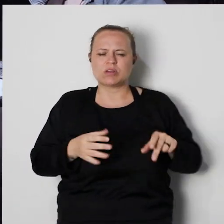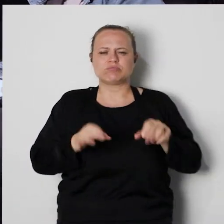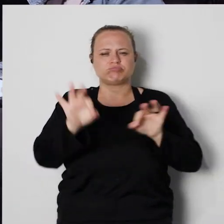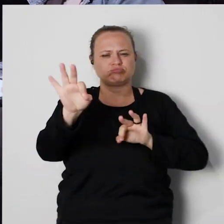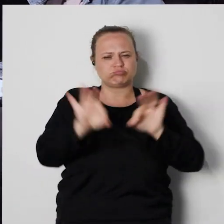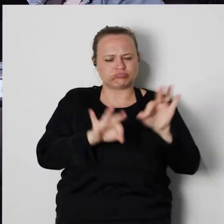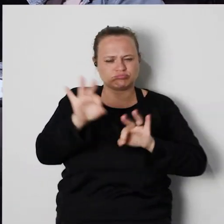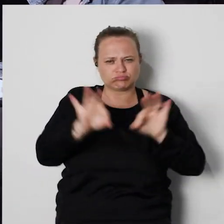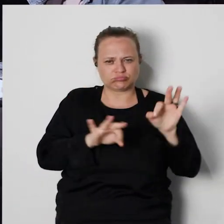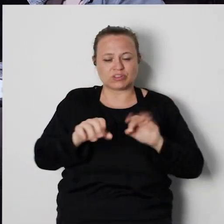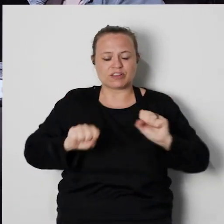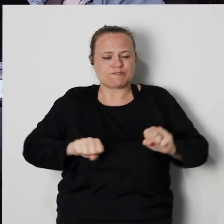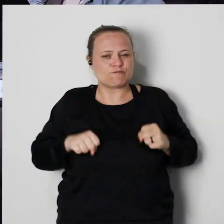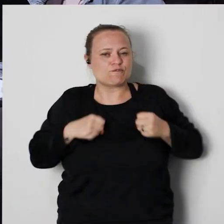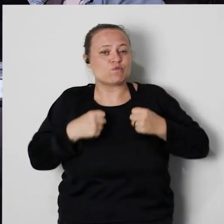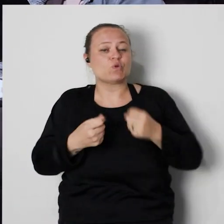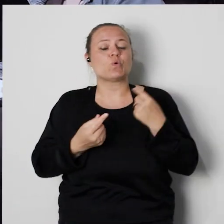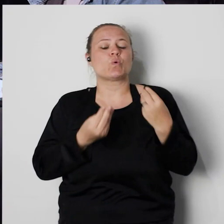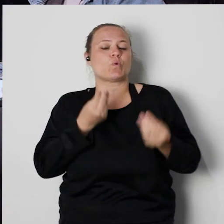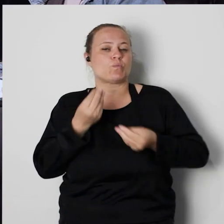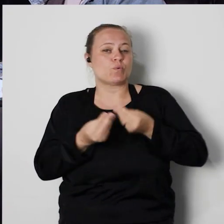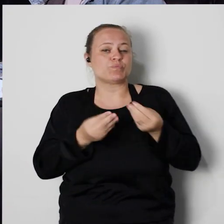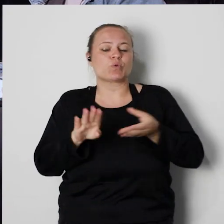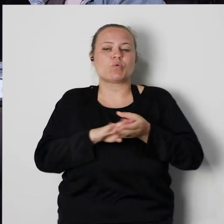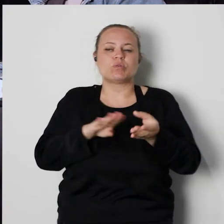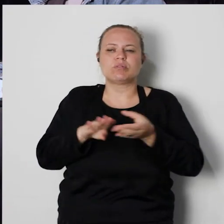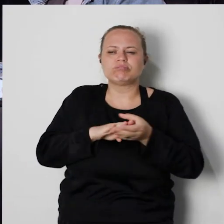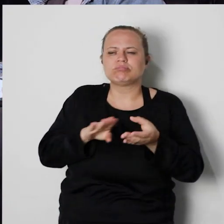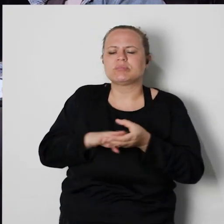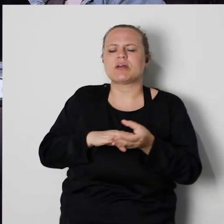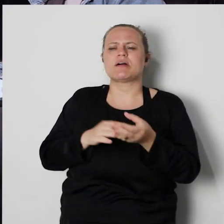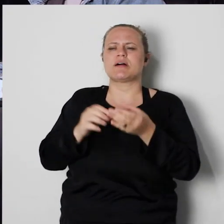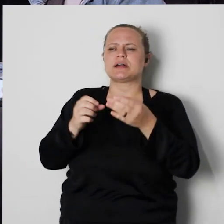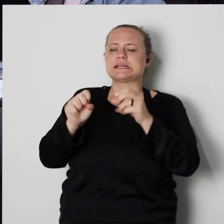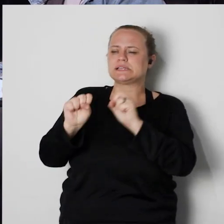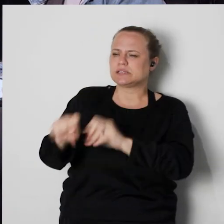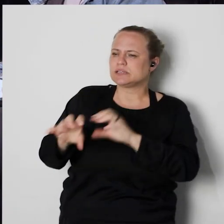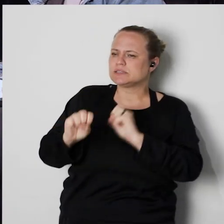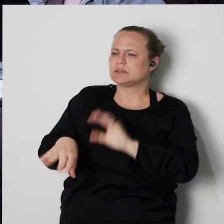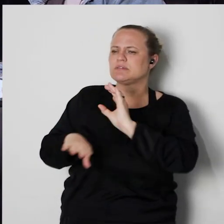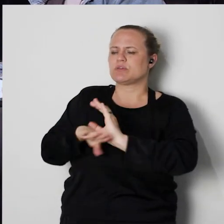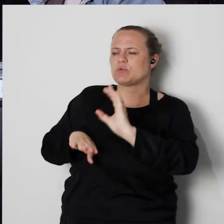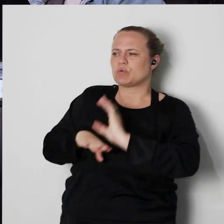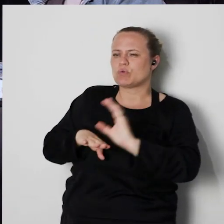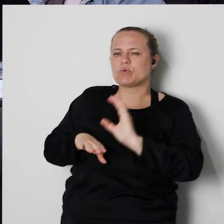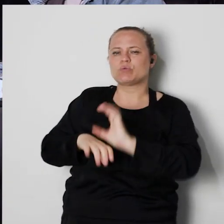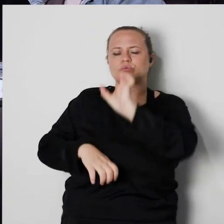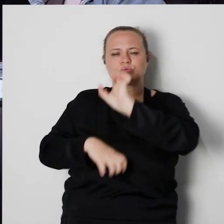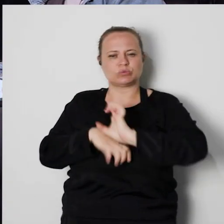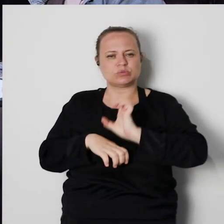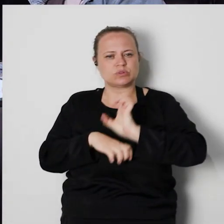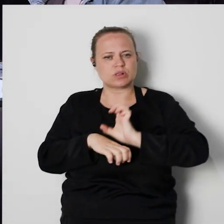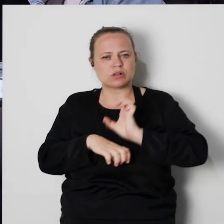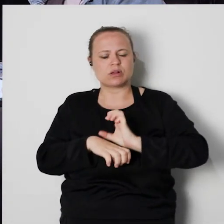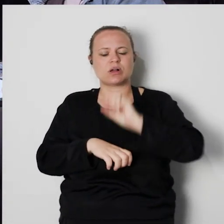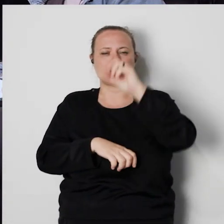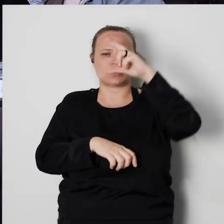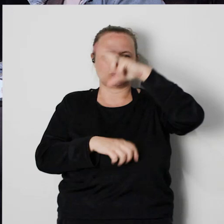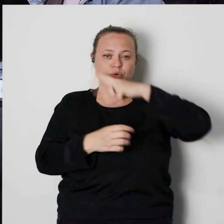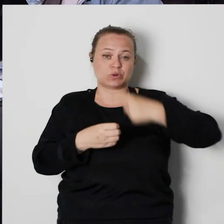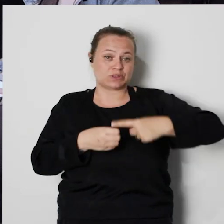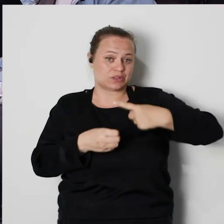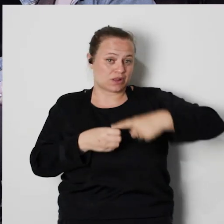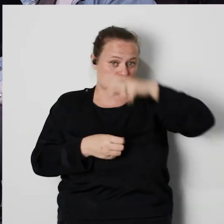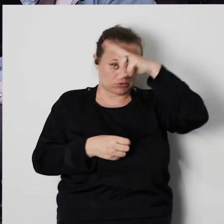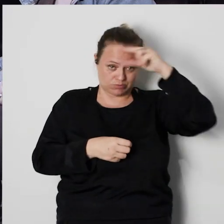Nacional de Cultura. O Ministério produziu bastante material num esforço de orientar e